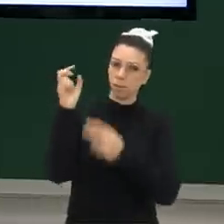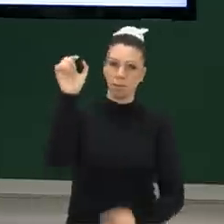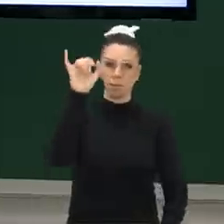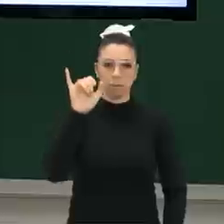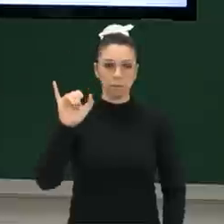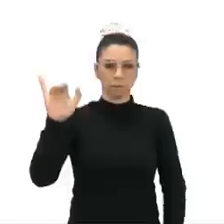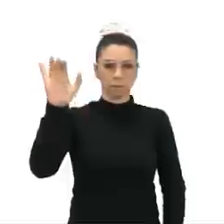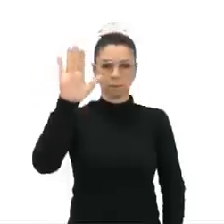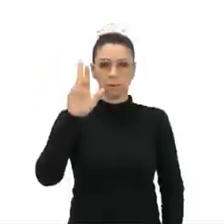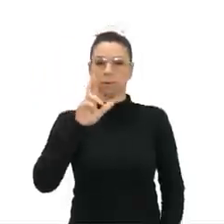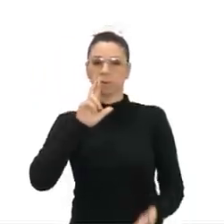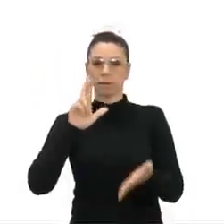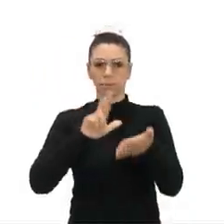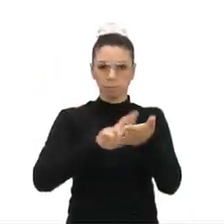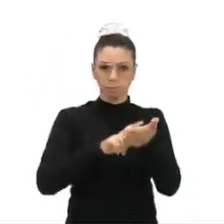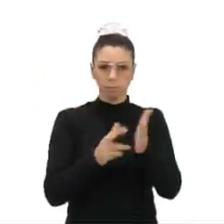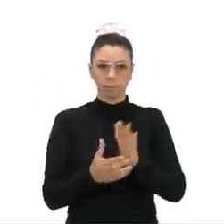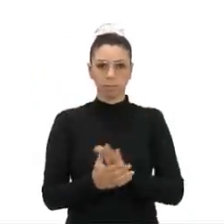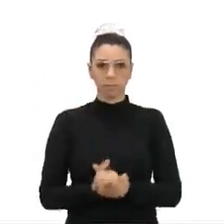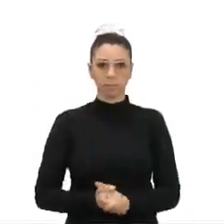imagem e responda a questão.